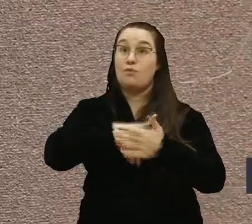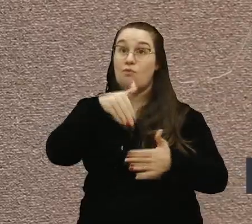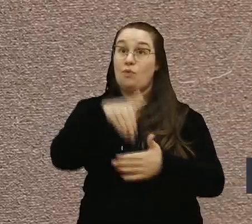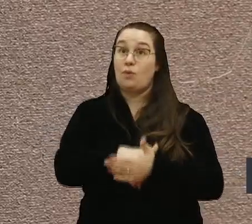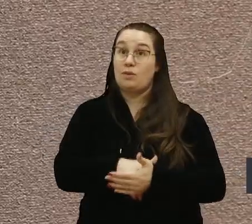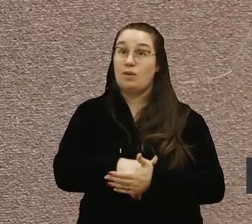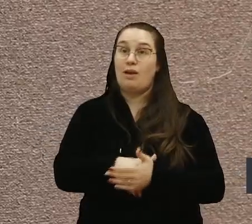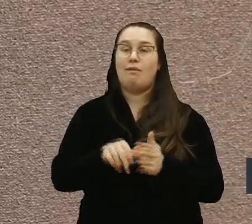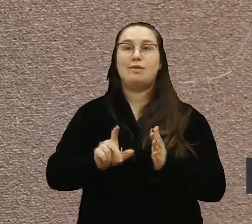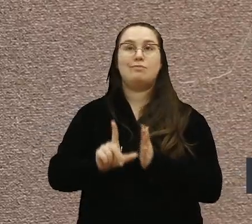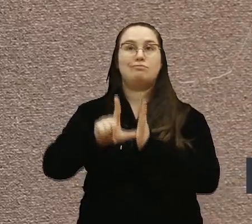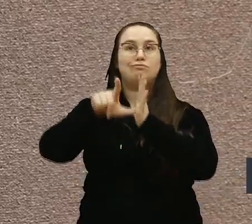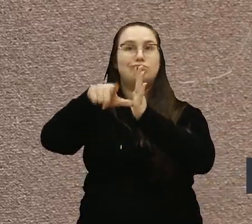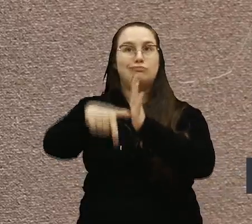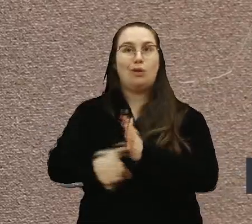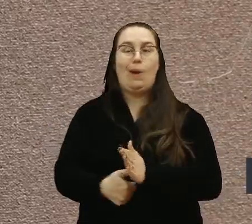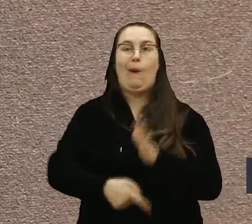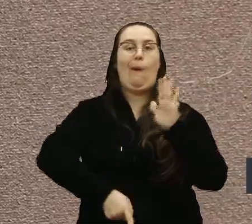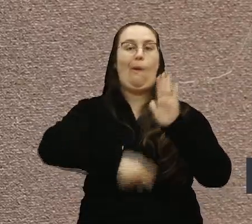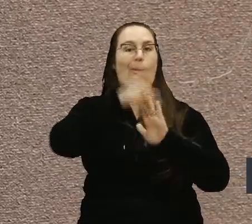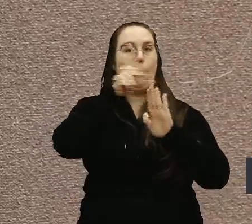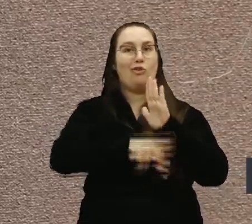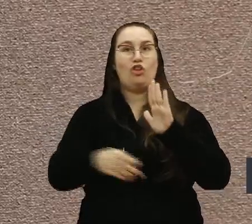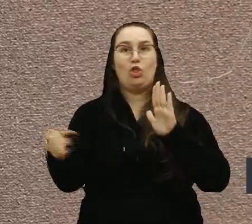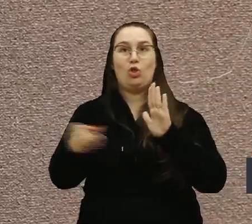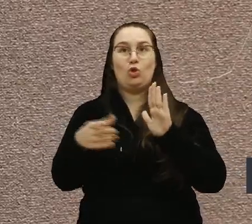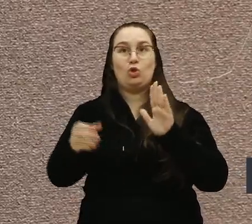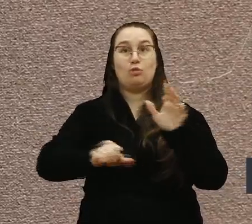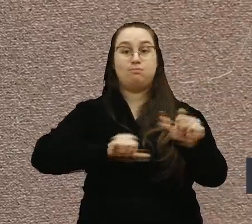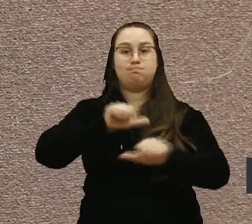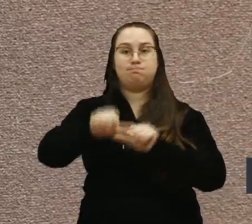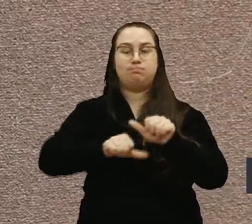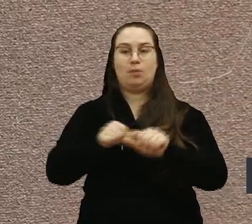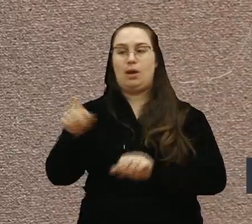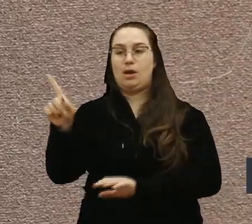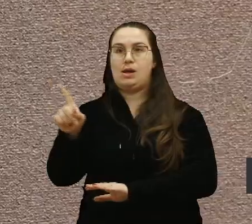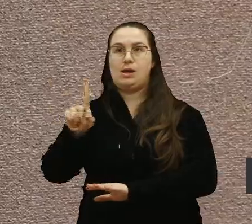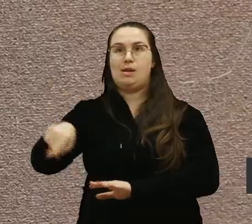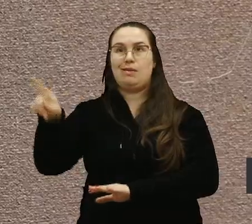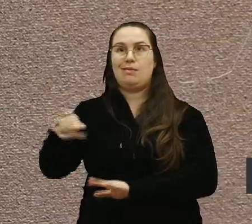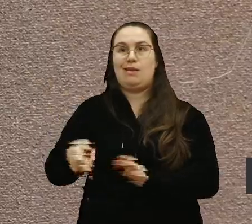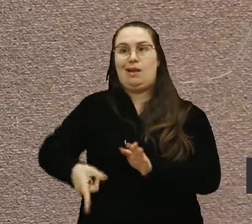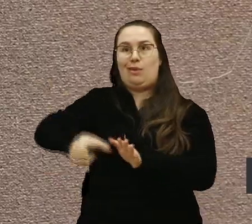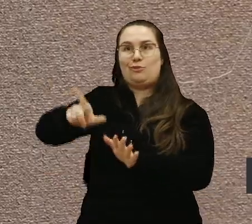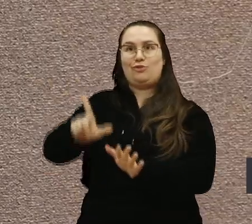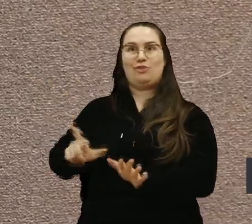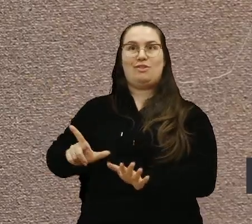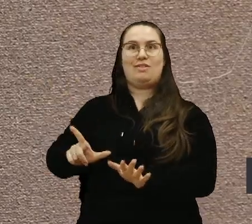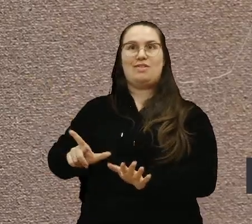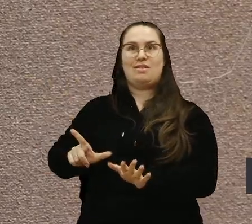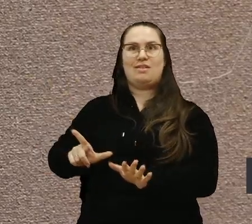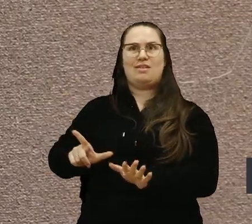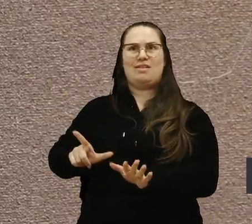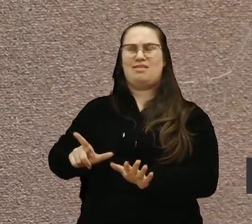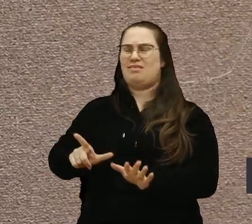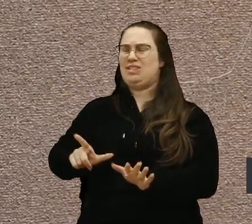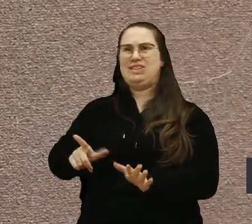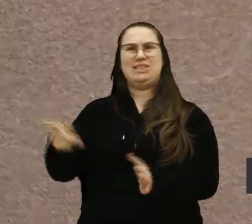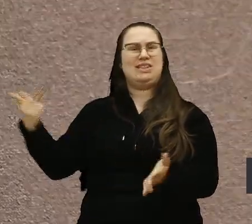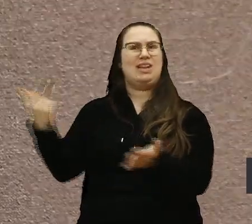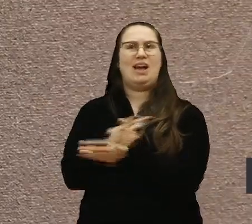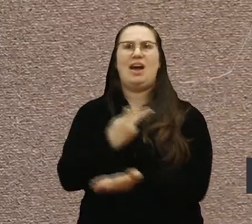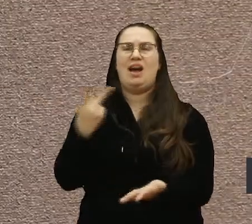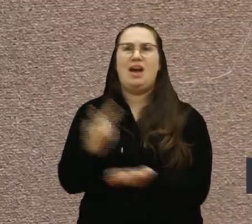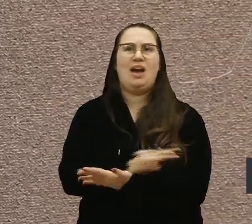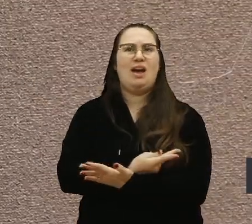projeto e depois ela manda um outro projeto para tornar nulo aquele projeto votado. Isso é vexatório para todos